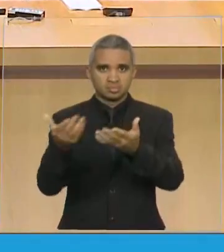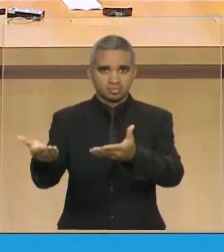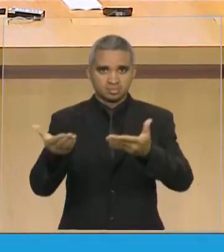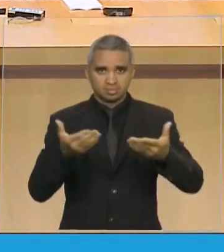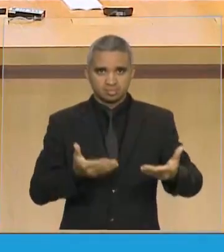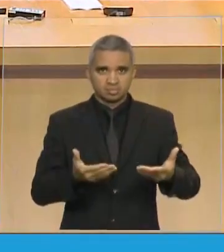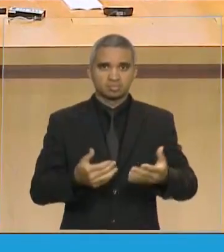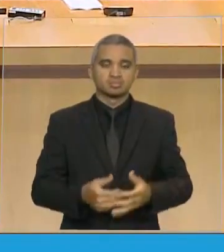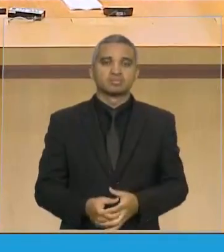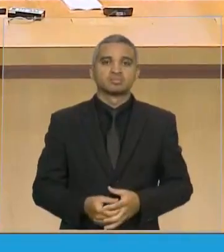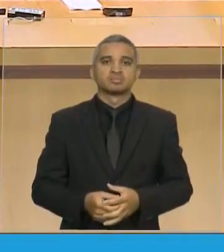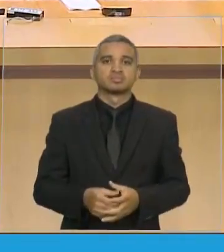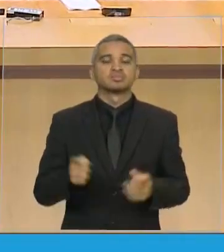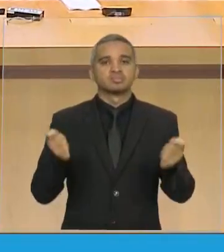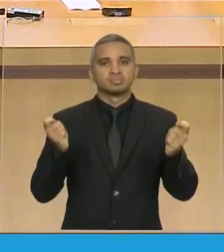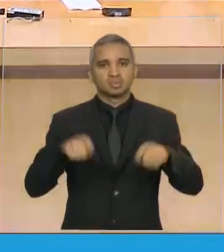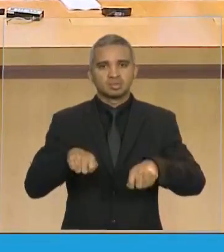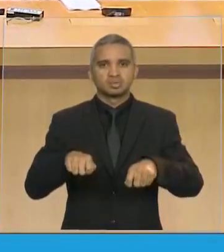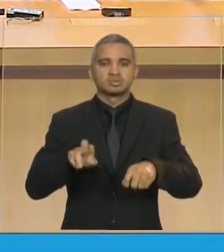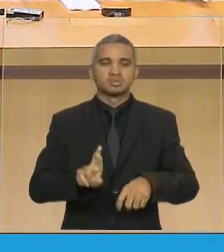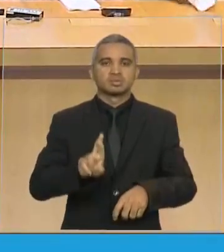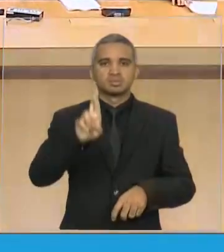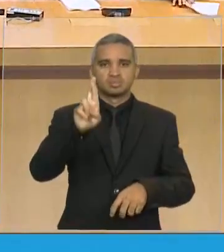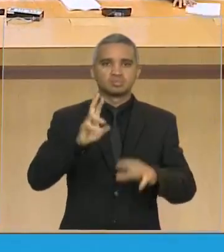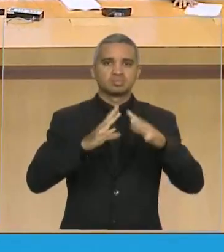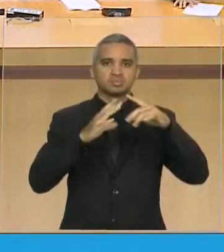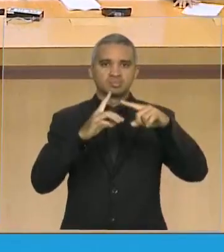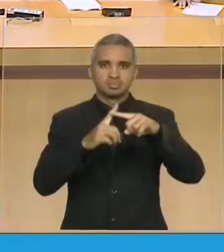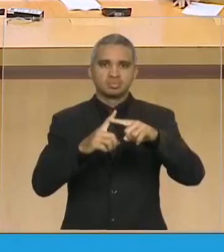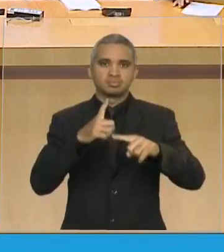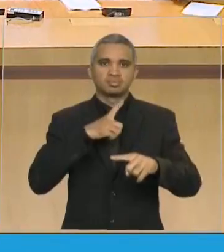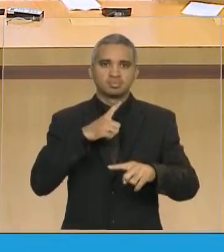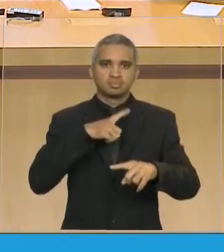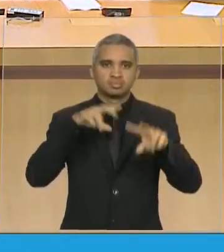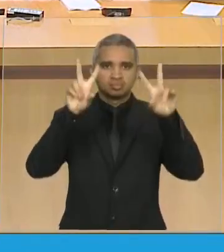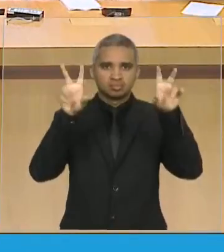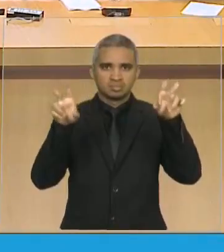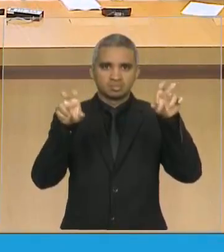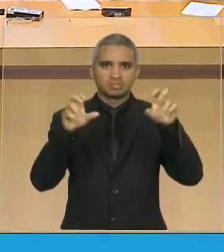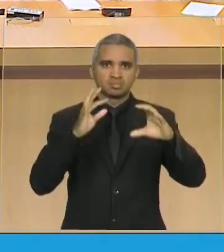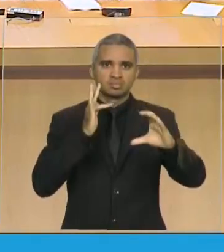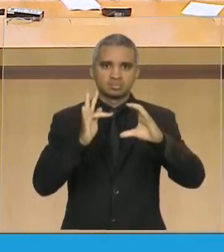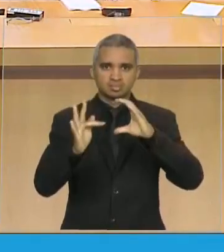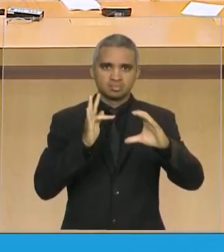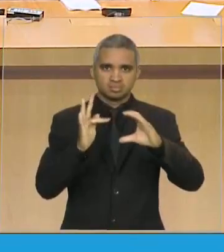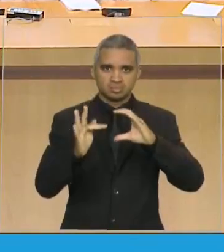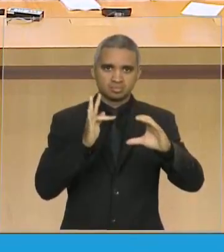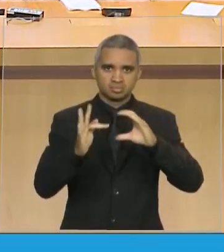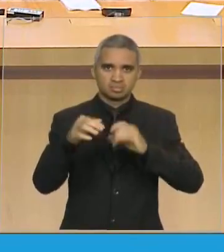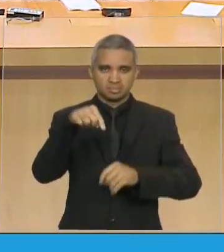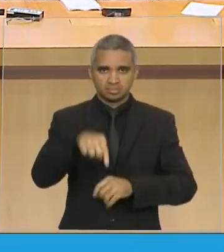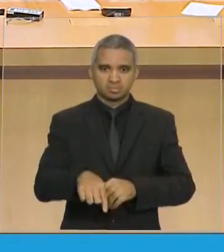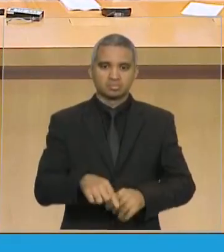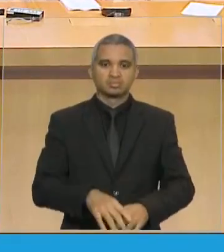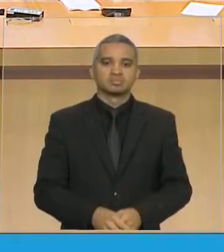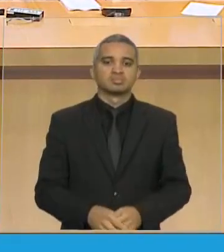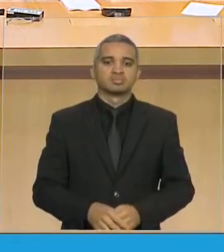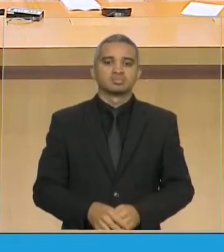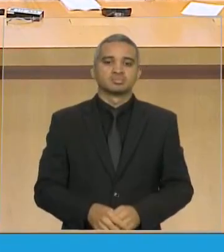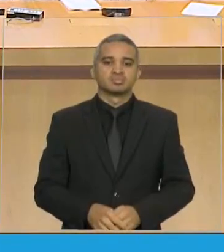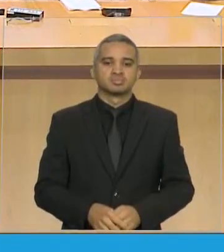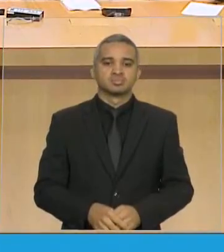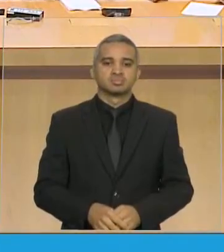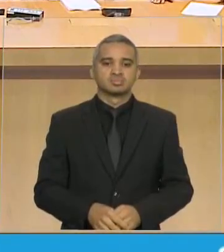aos representantes da Igreja de trazer a temática da campanha da fraternidade a esta casa, que é a Casa do